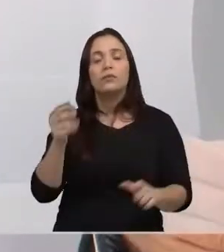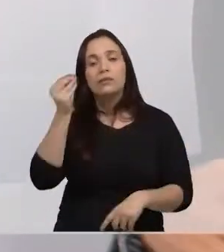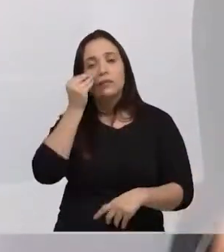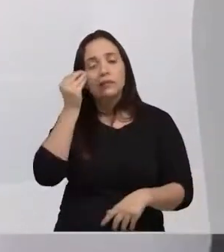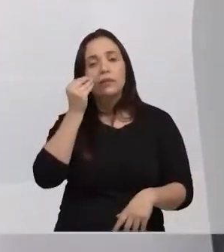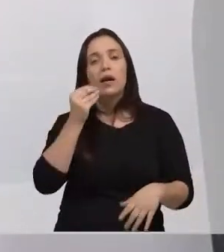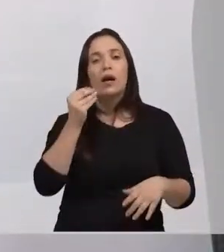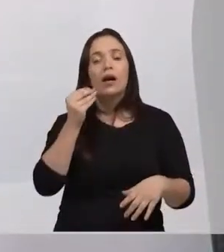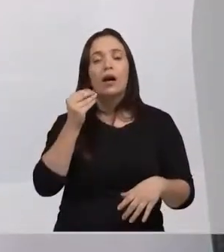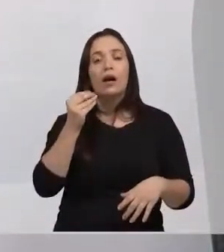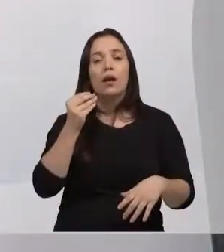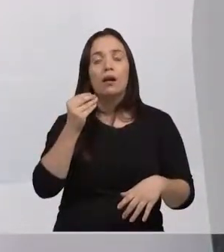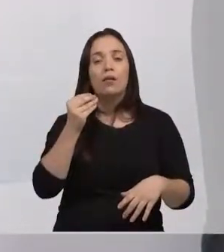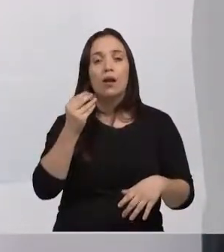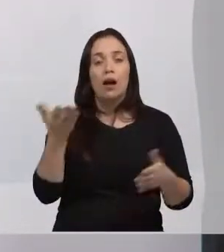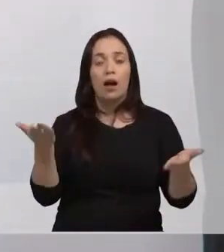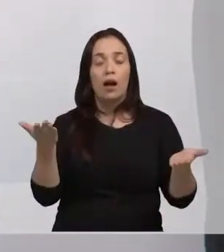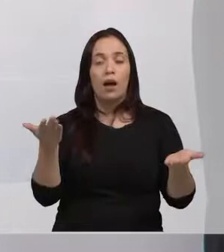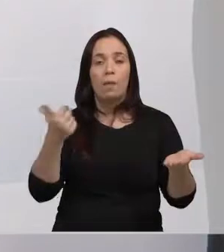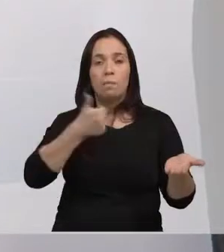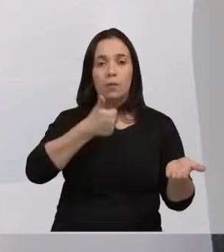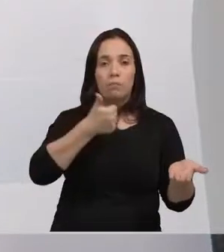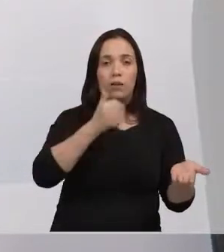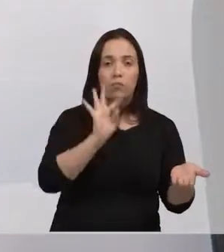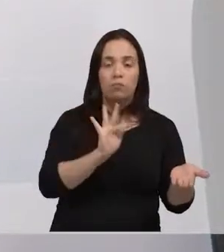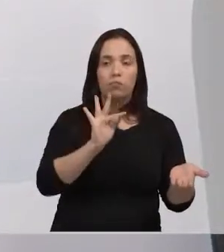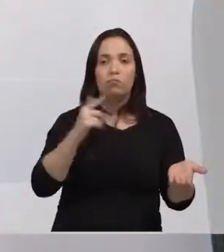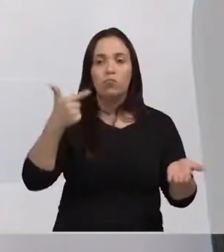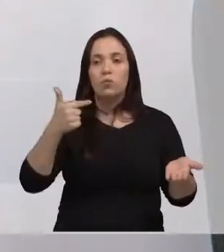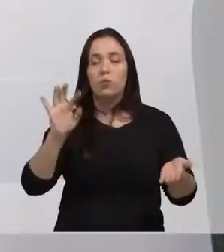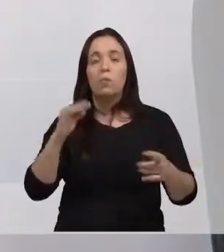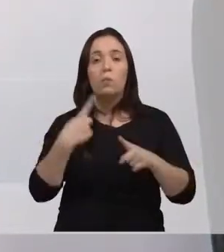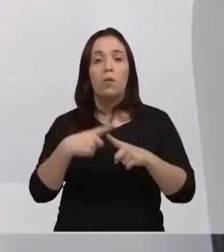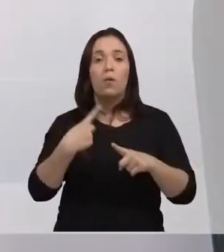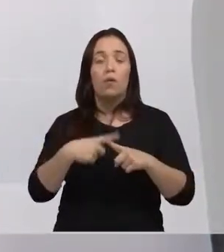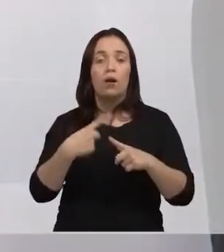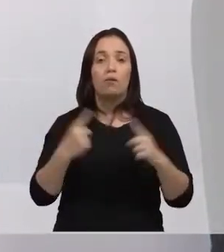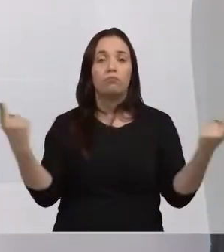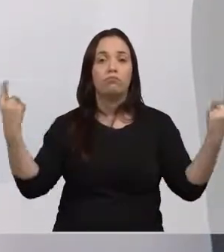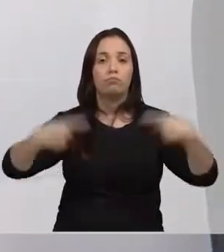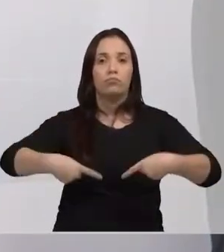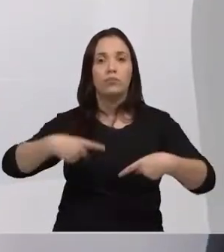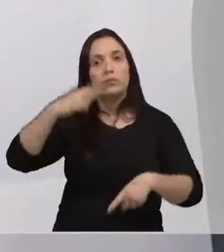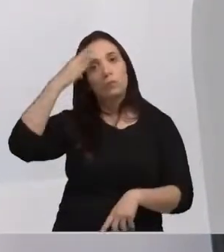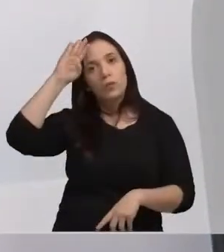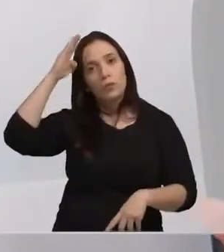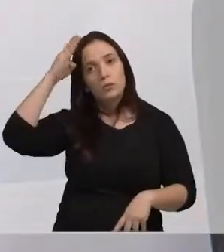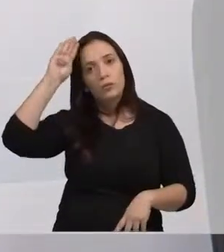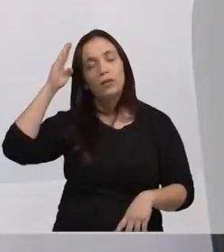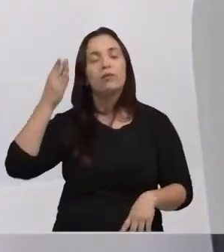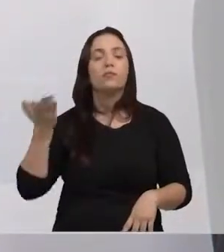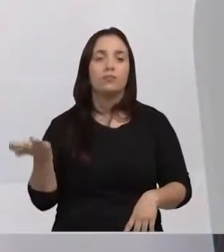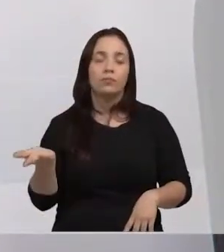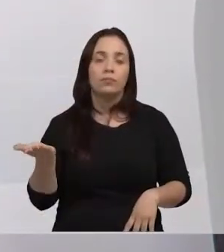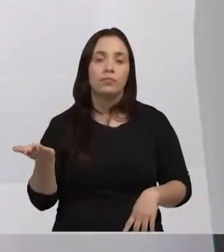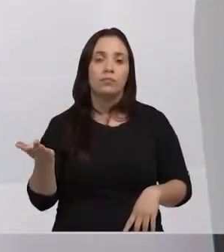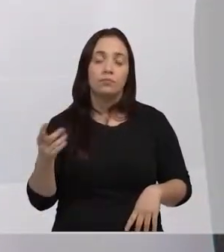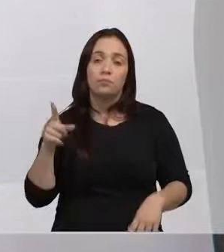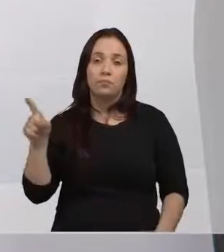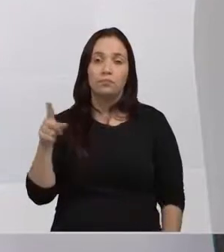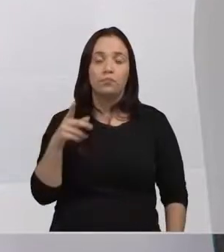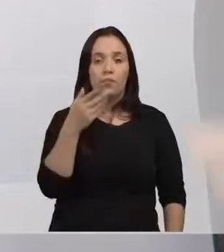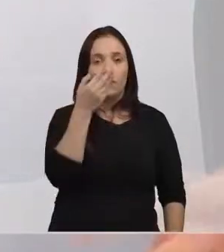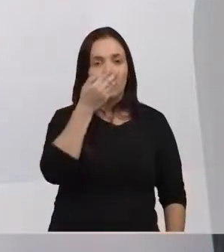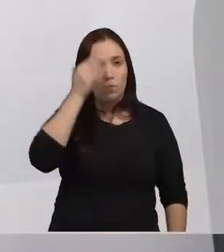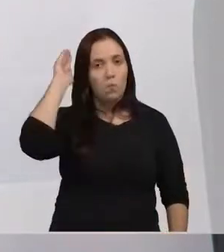as condições de ir segundo turno e derrotar Jair Messias Bolsonaro, foi por água abaixo. Por quê? Michel Temer